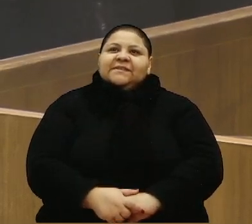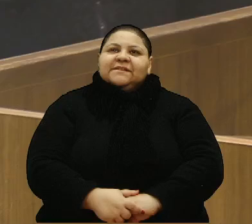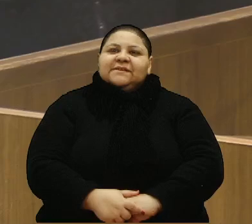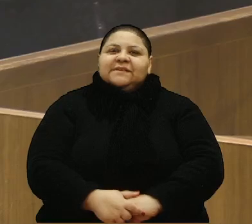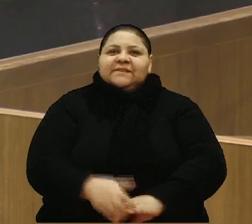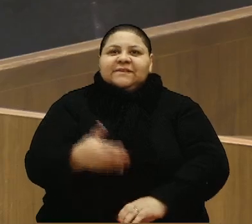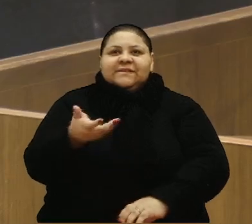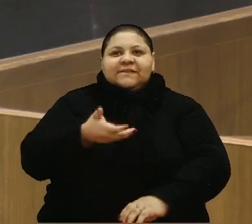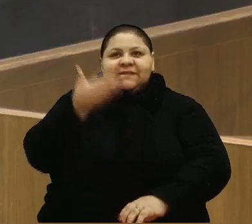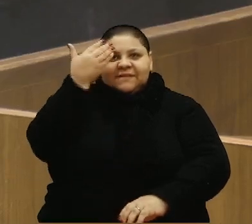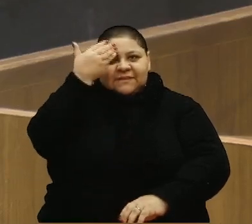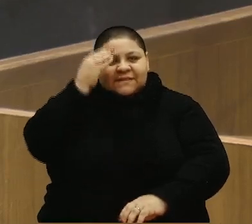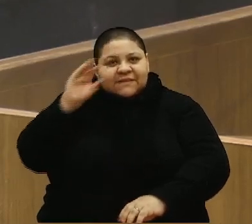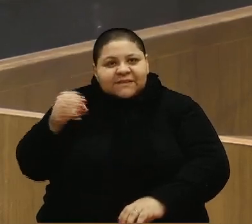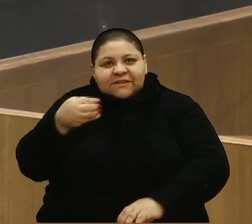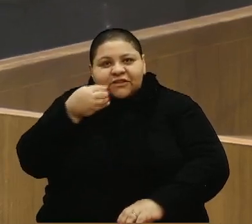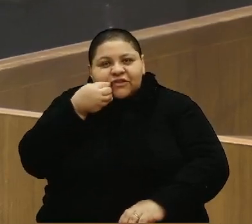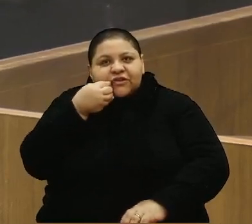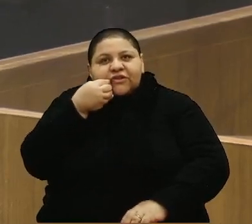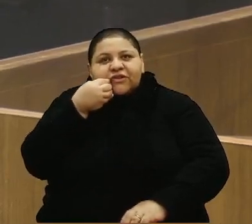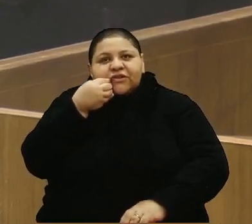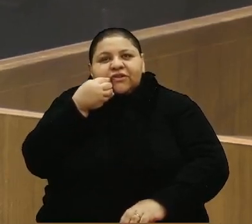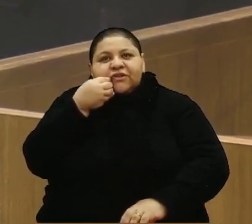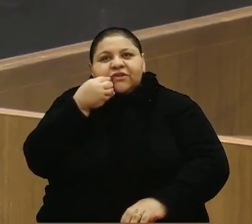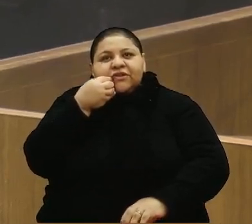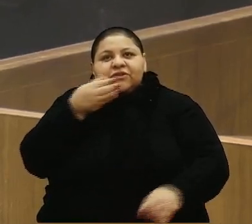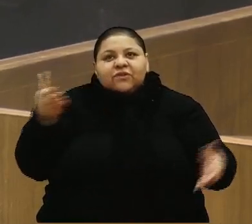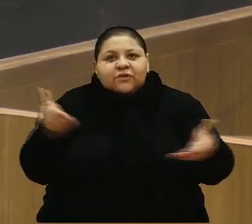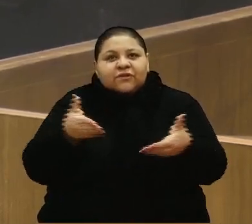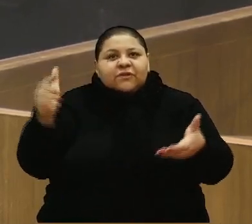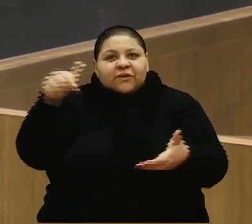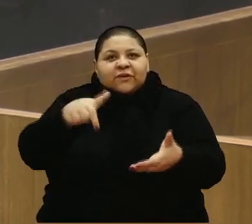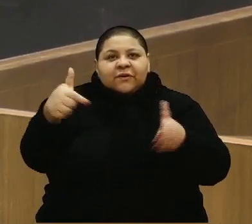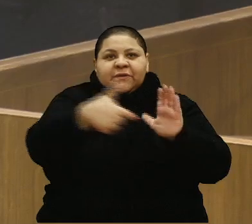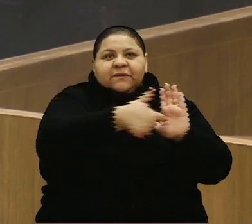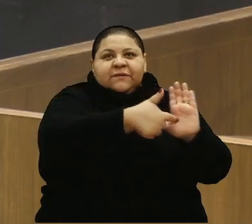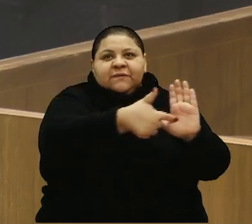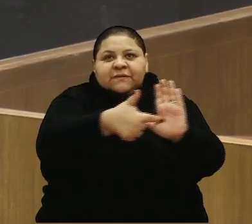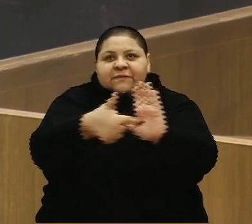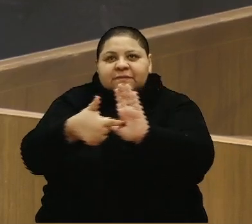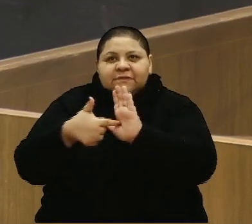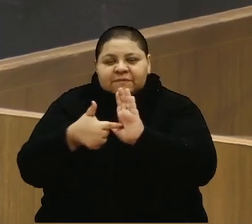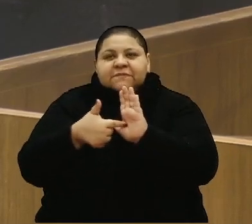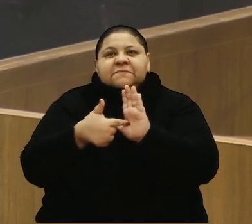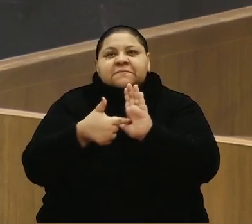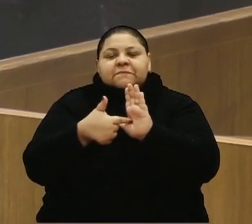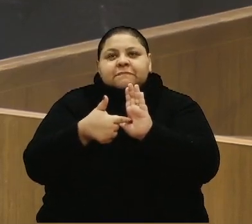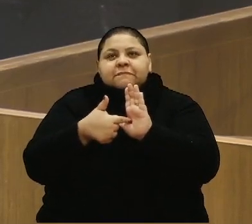Quero agradecer a oportunidade de ter vindo aqui apresentar.